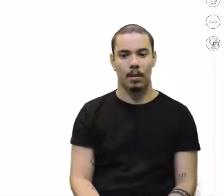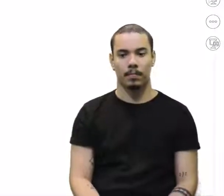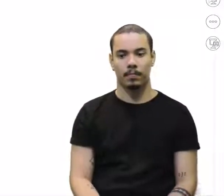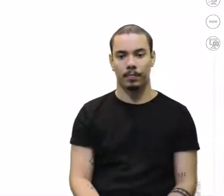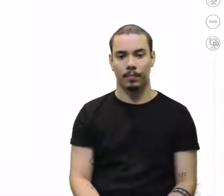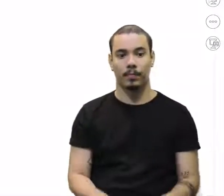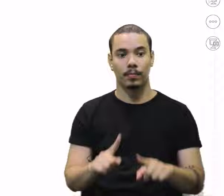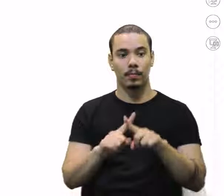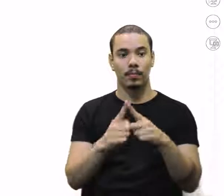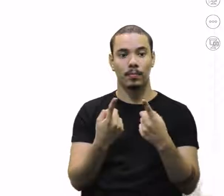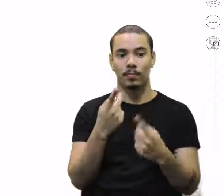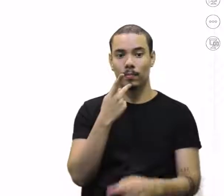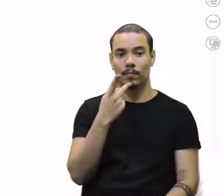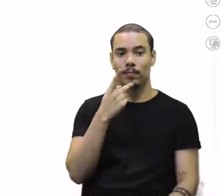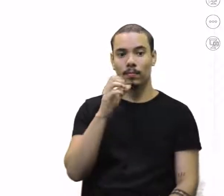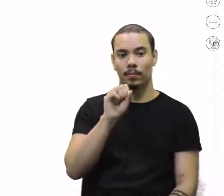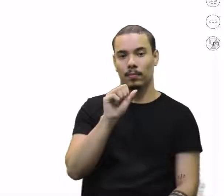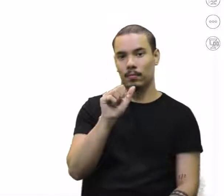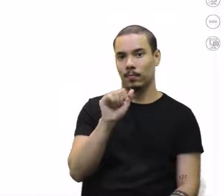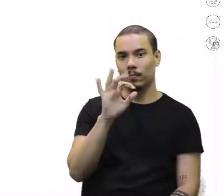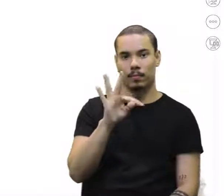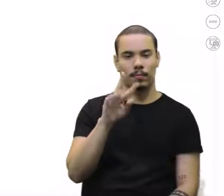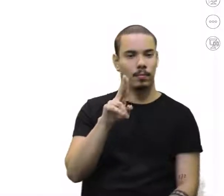ó, saturada. Não existe, gente.